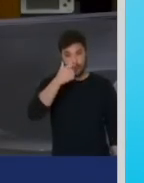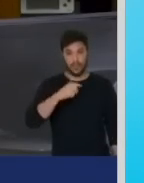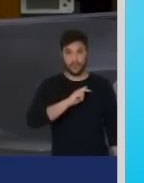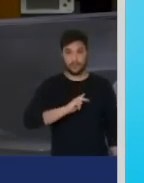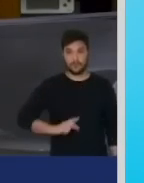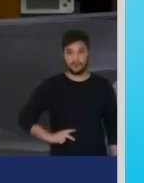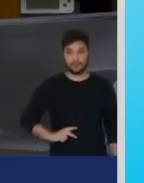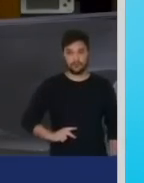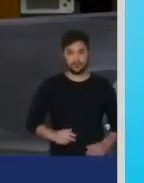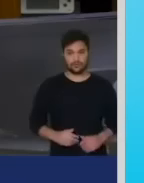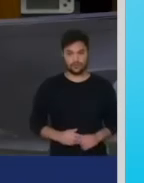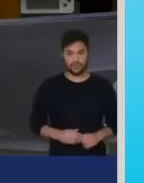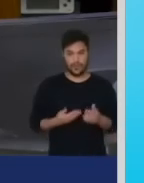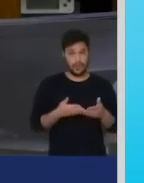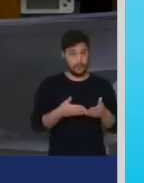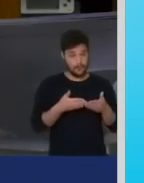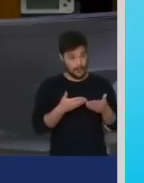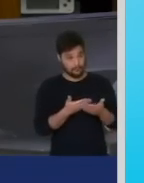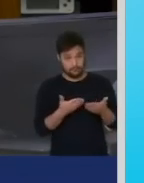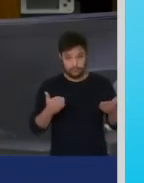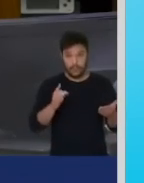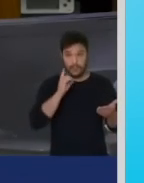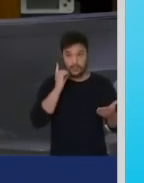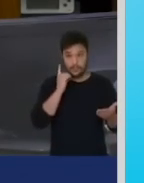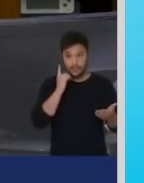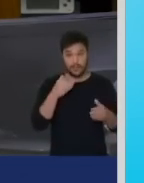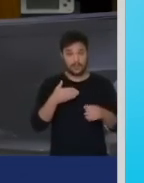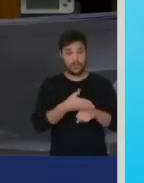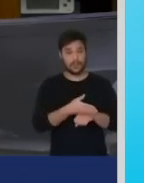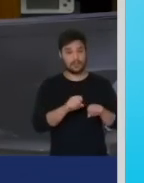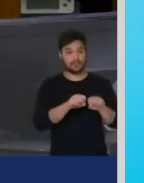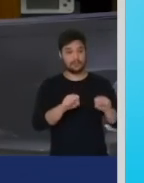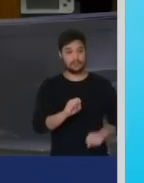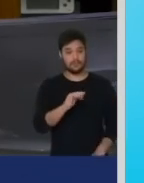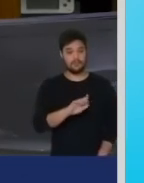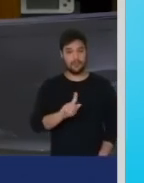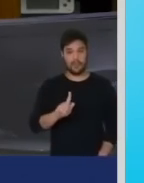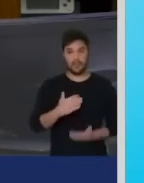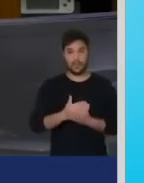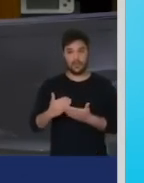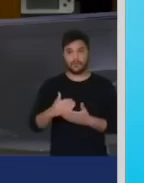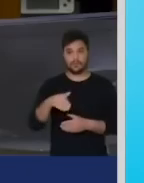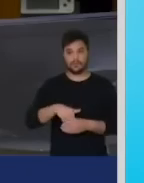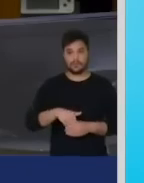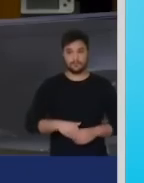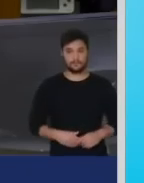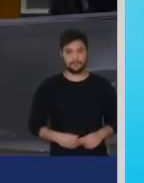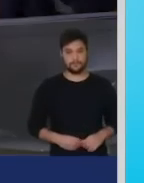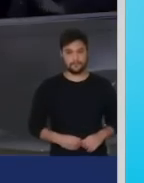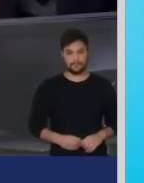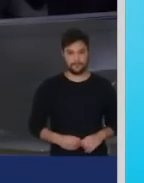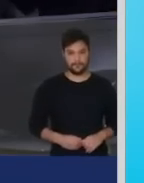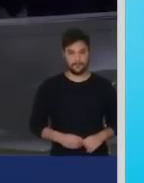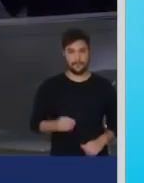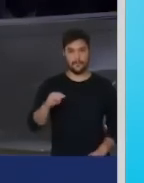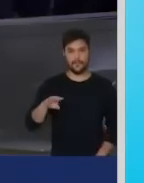interessante é que anteontem a notícia era de corte orçamentário de Ministérios tão